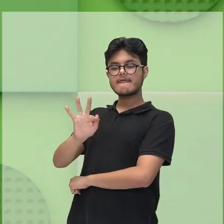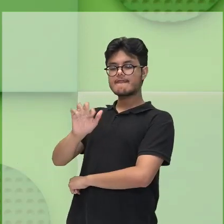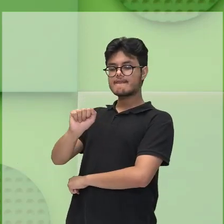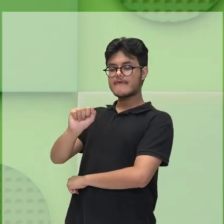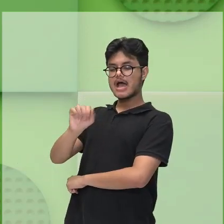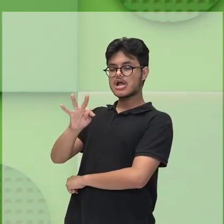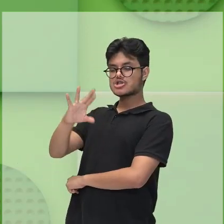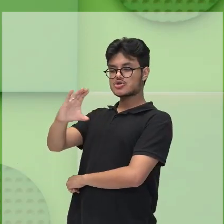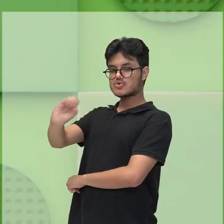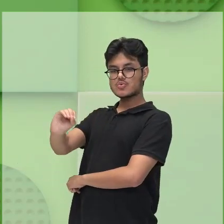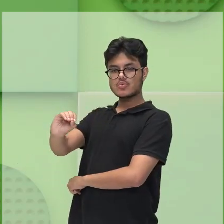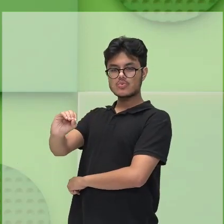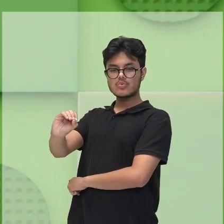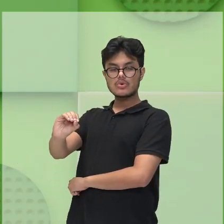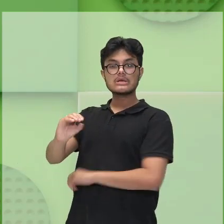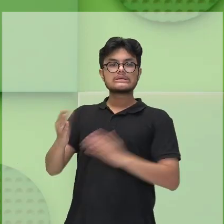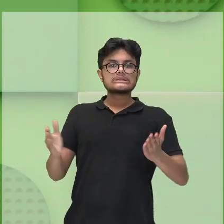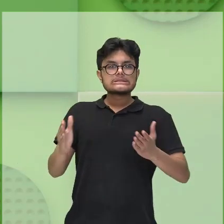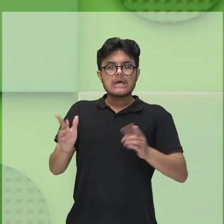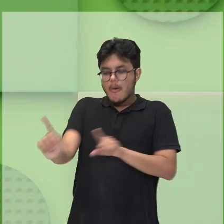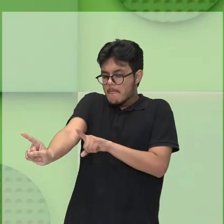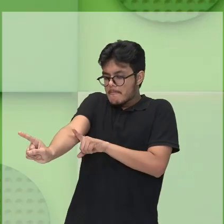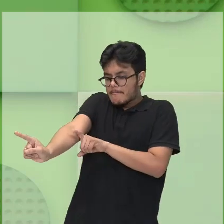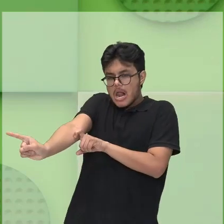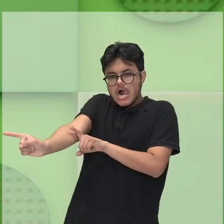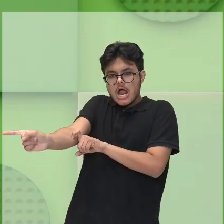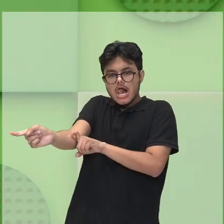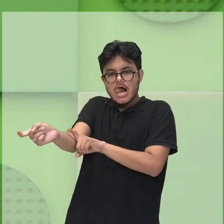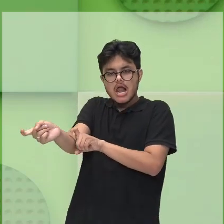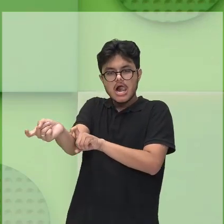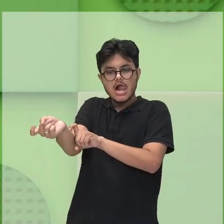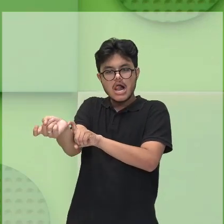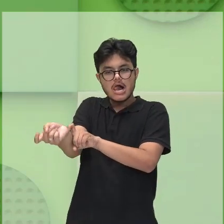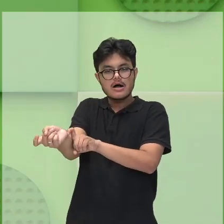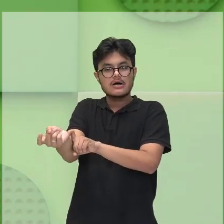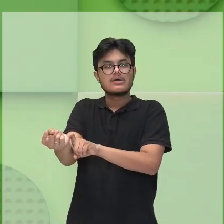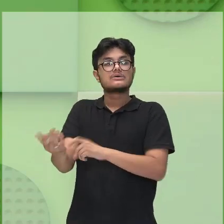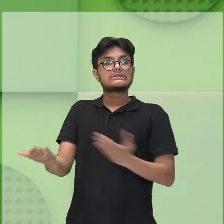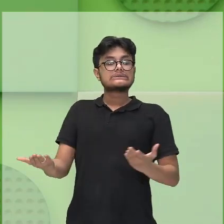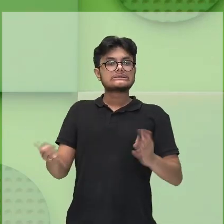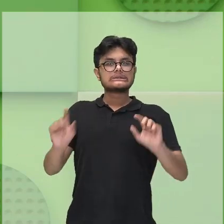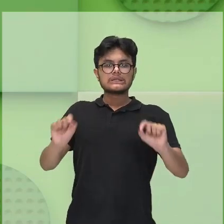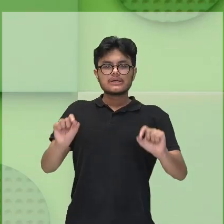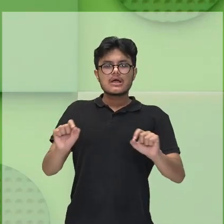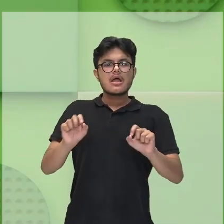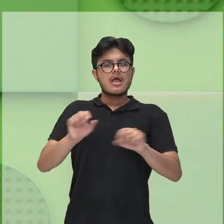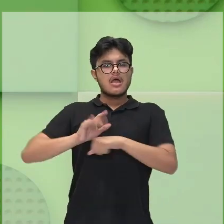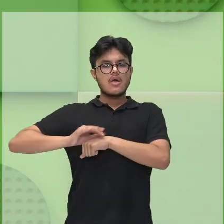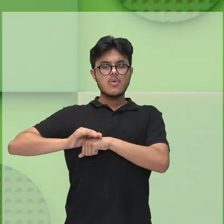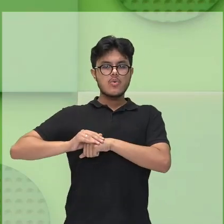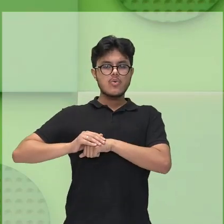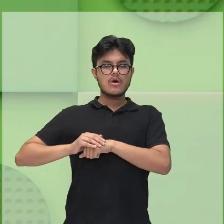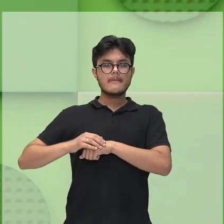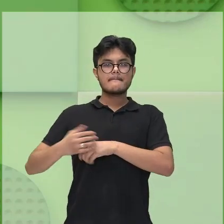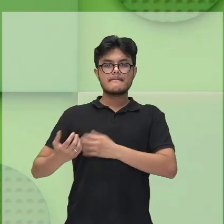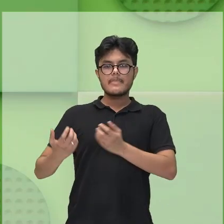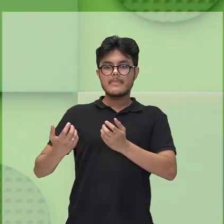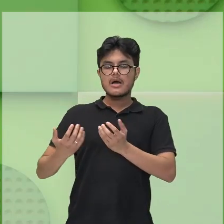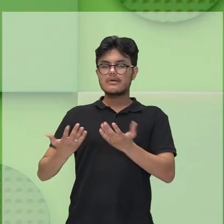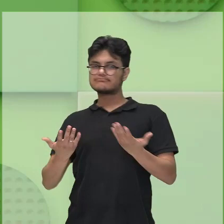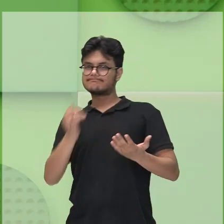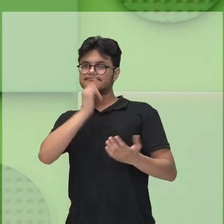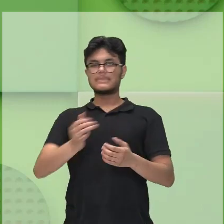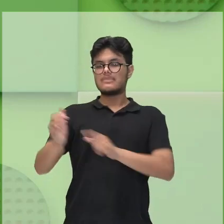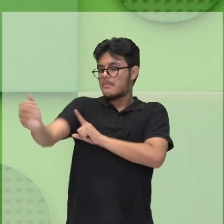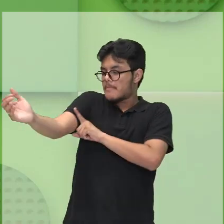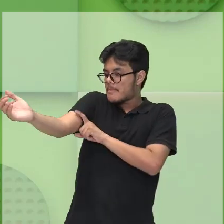Wuchereria bancroft, que é esse verme causador dessa doença, ele vai para esses vasos linfáticos